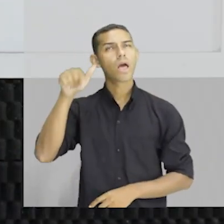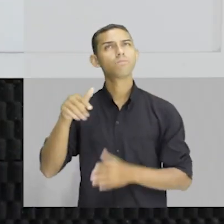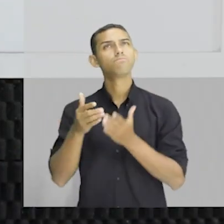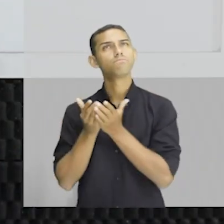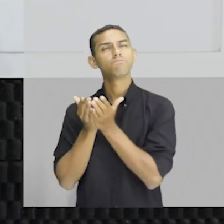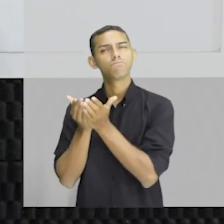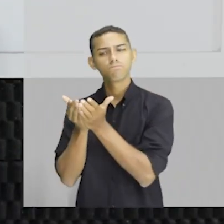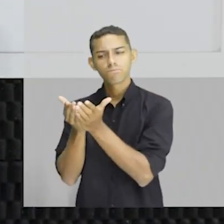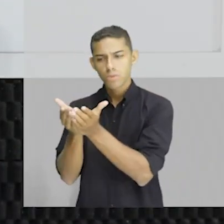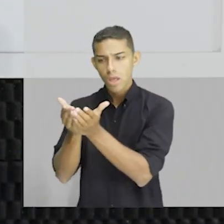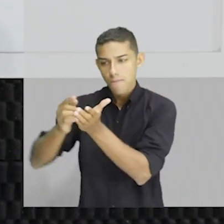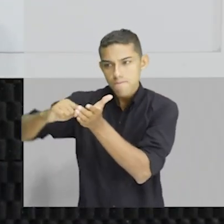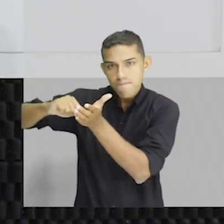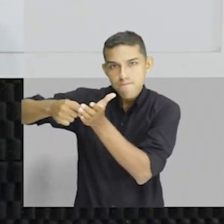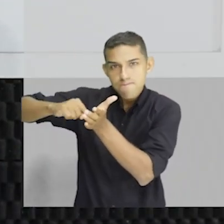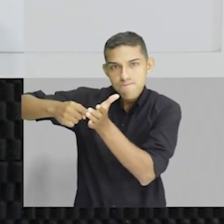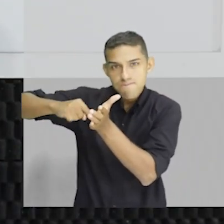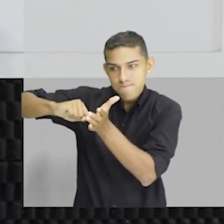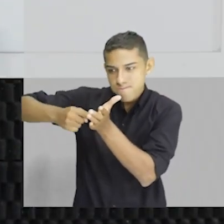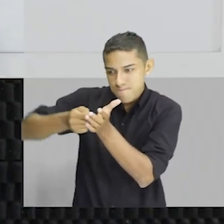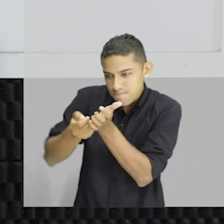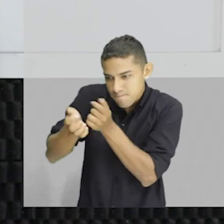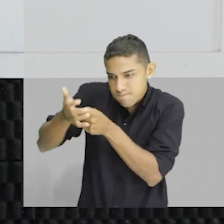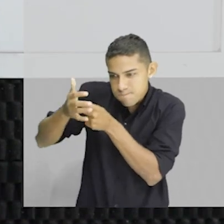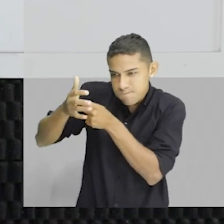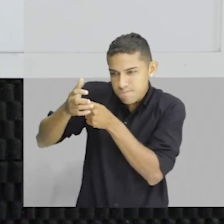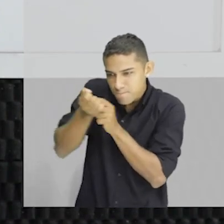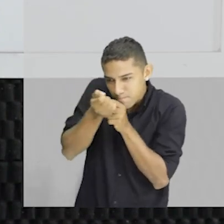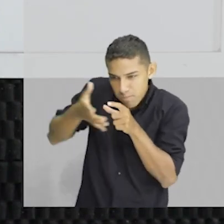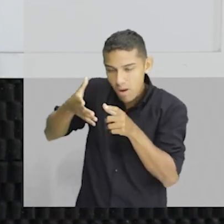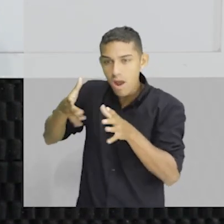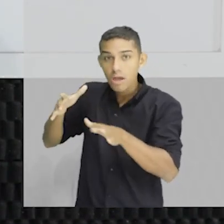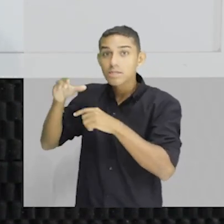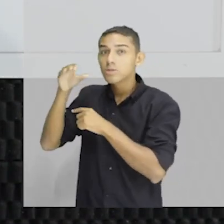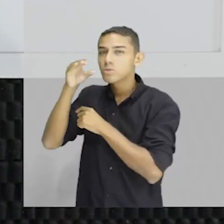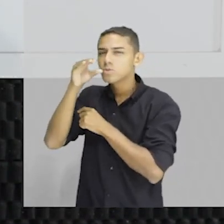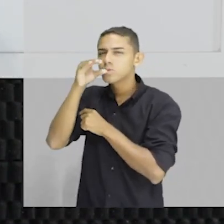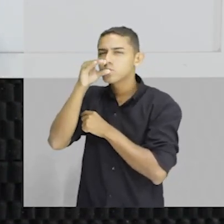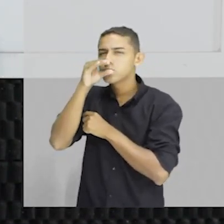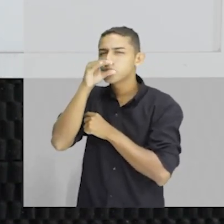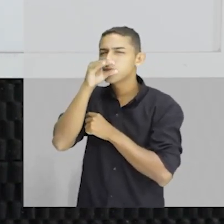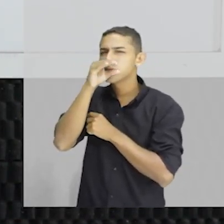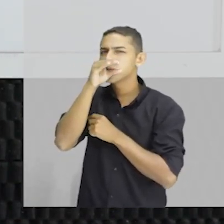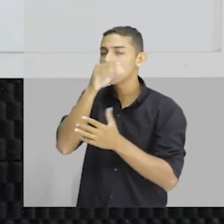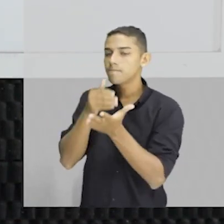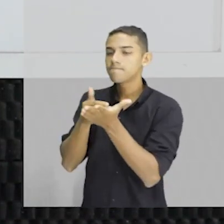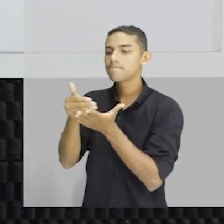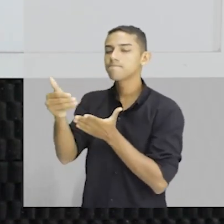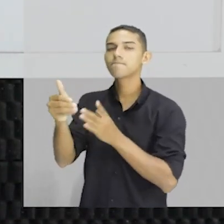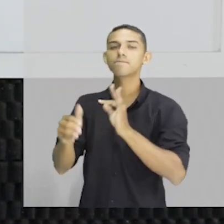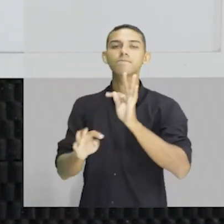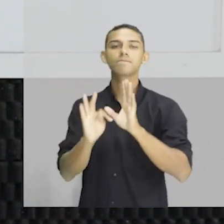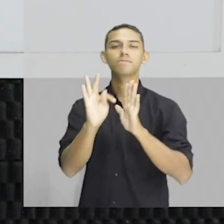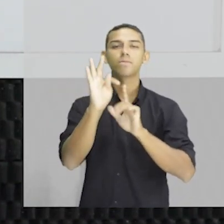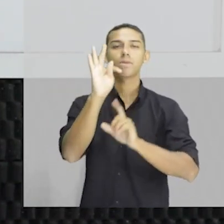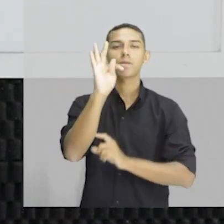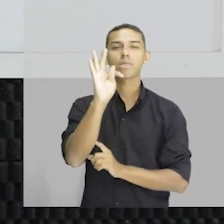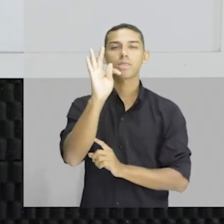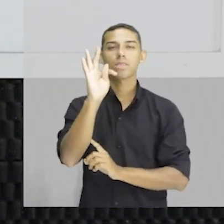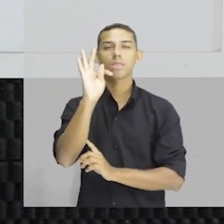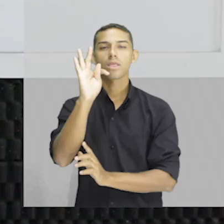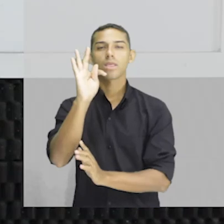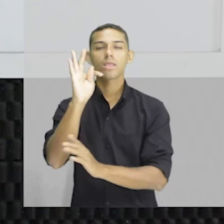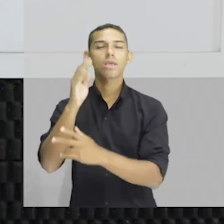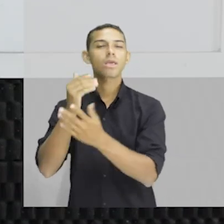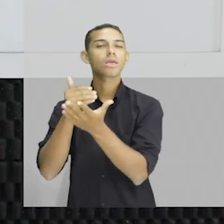que um parafuso se desprendeu esse parafuso ele tava quente temperatura inicial dele aí no início ele tava